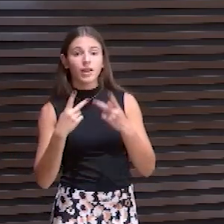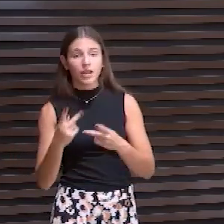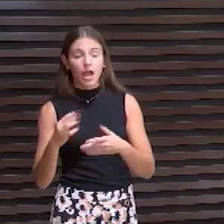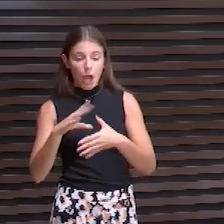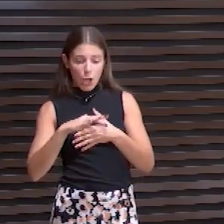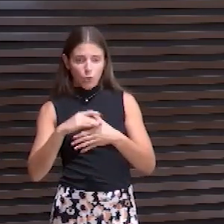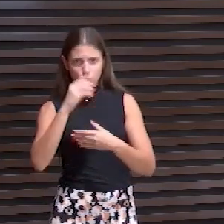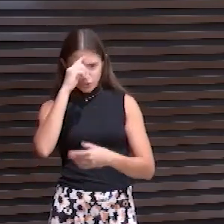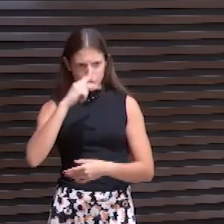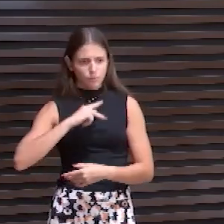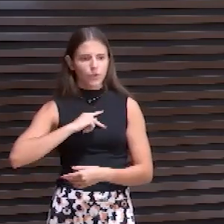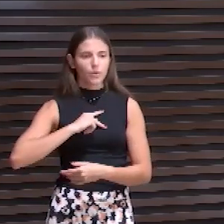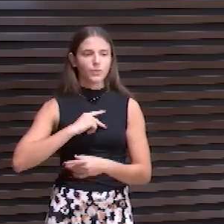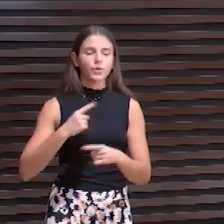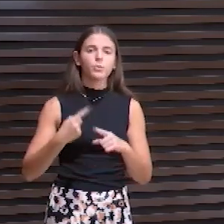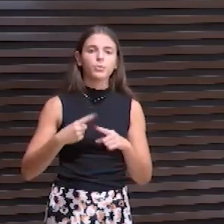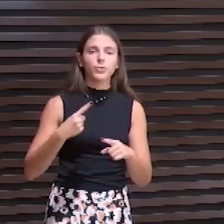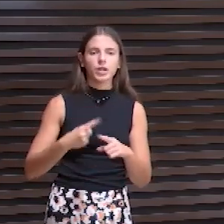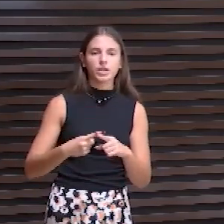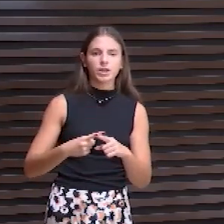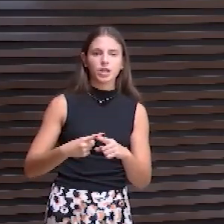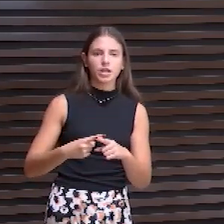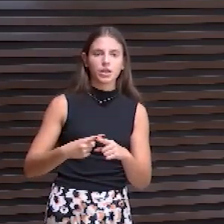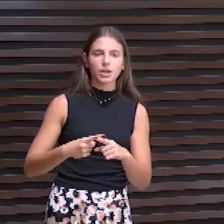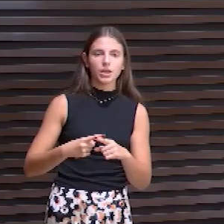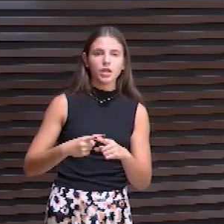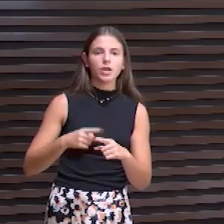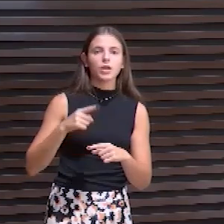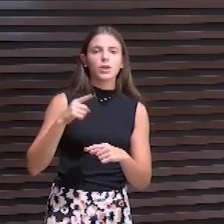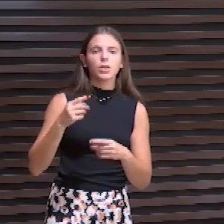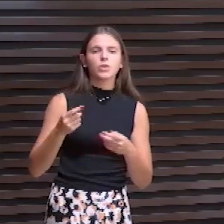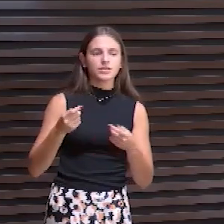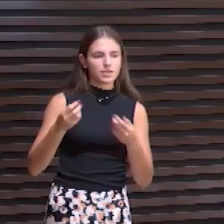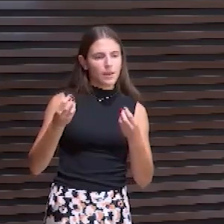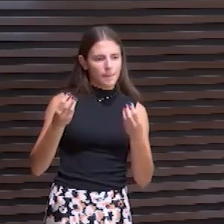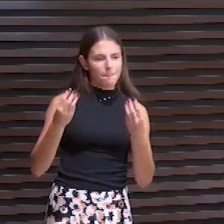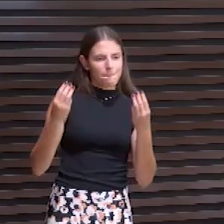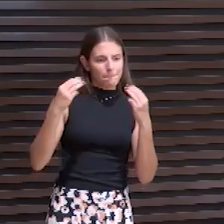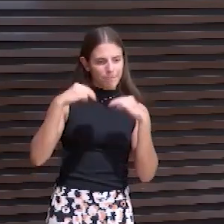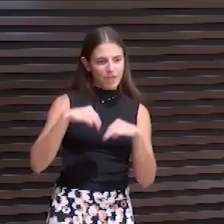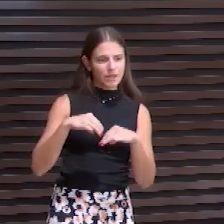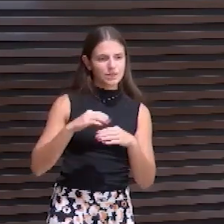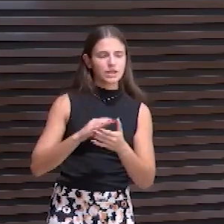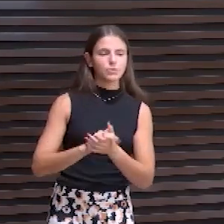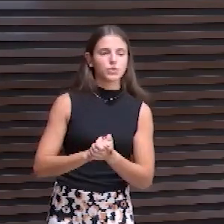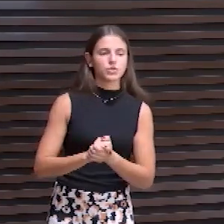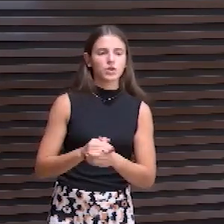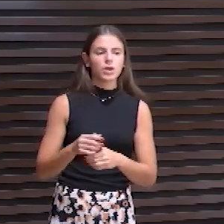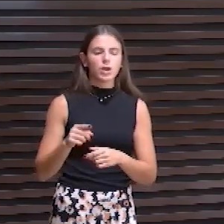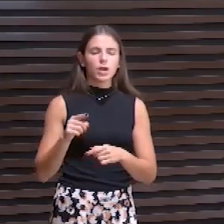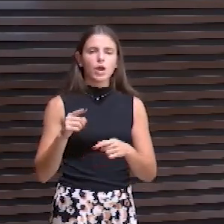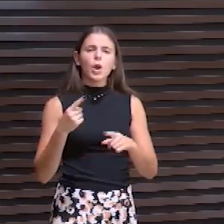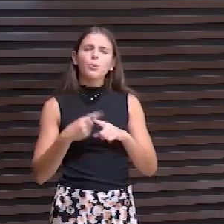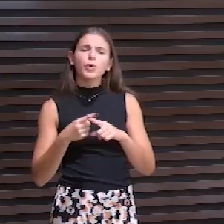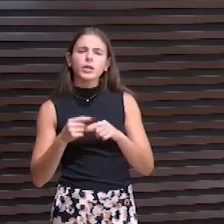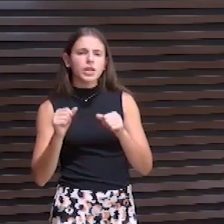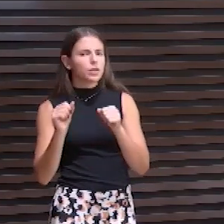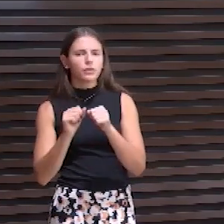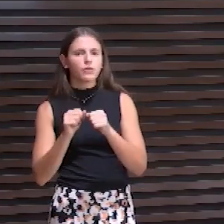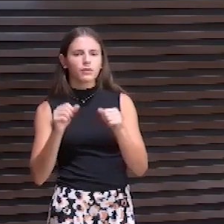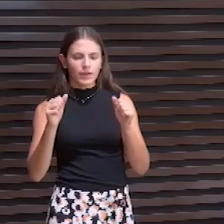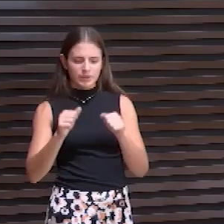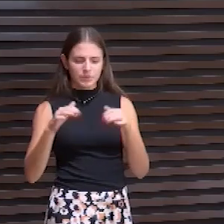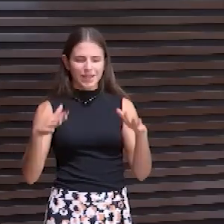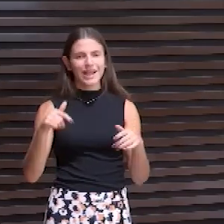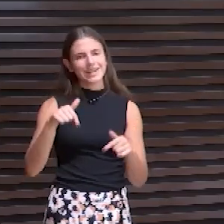nós somos da sua terra. Por que você fez lá e não fez aqui? Então Jesus sondava aqueles corações e Jesus sabia que